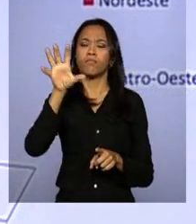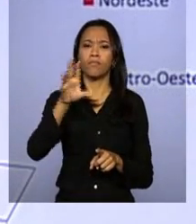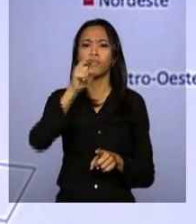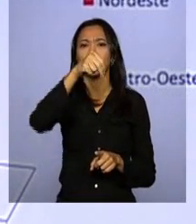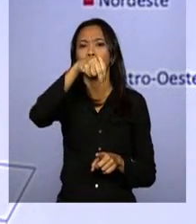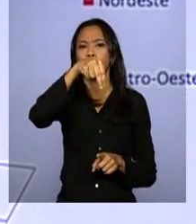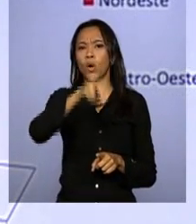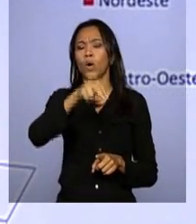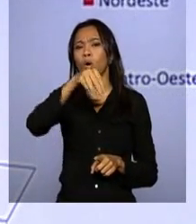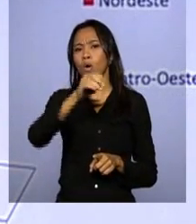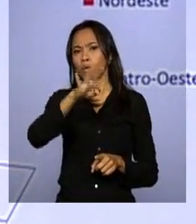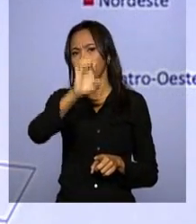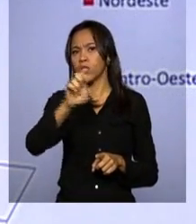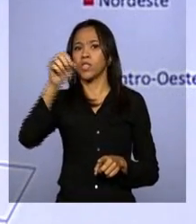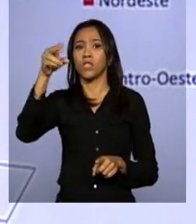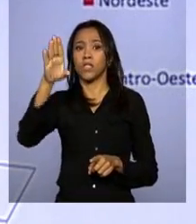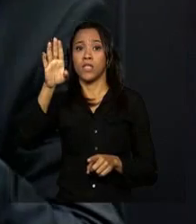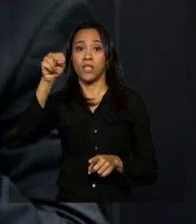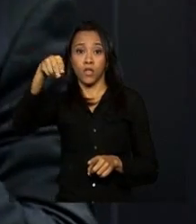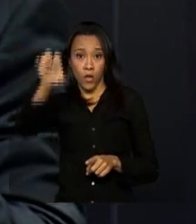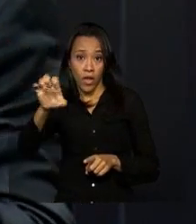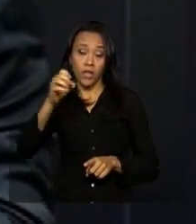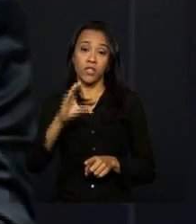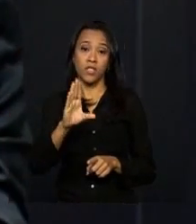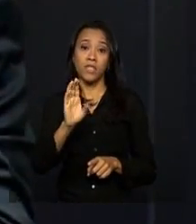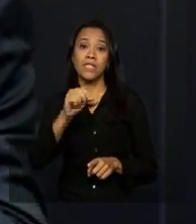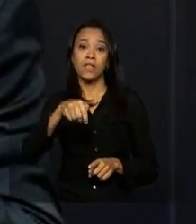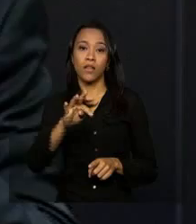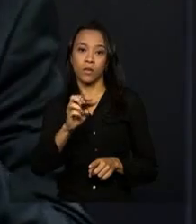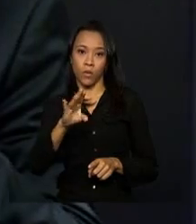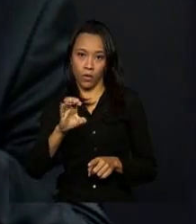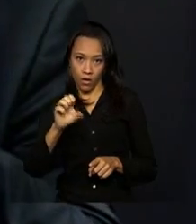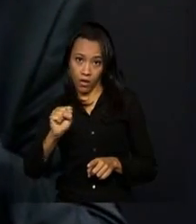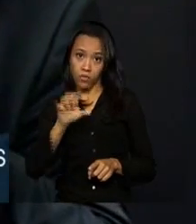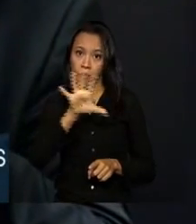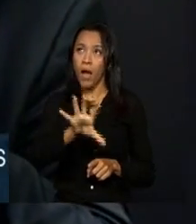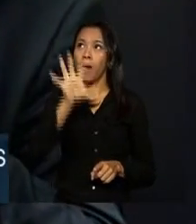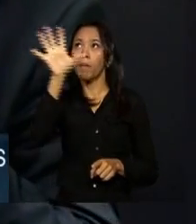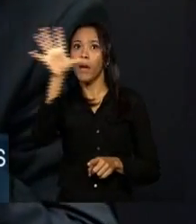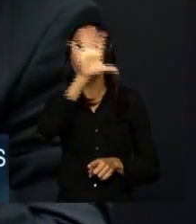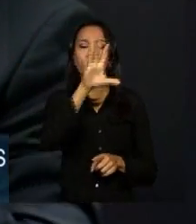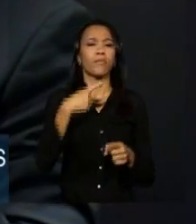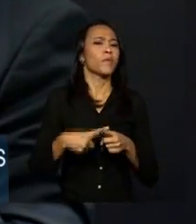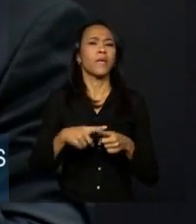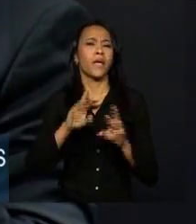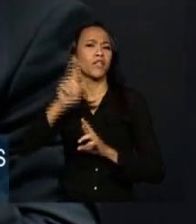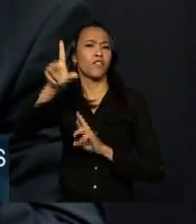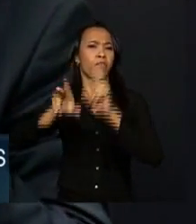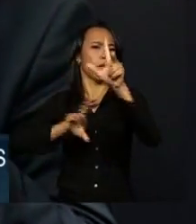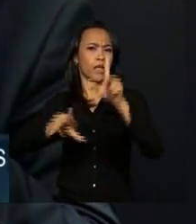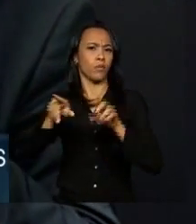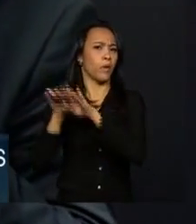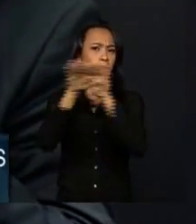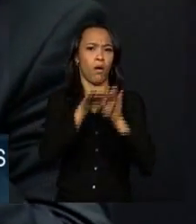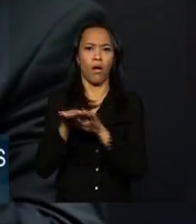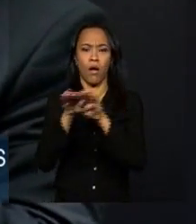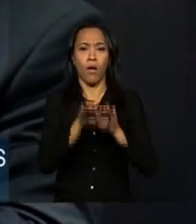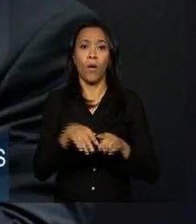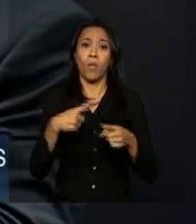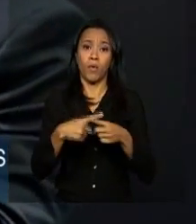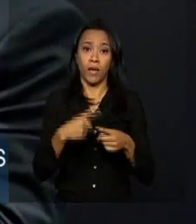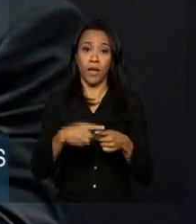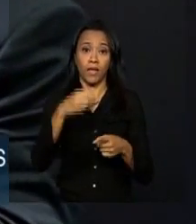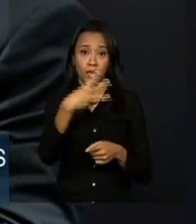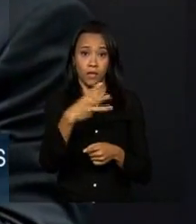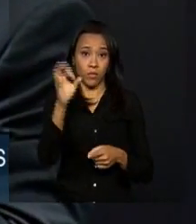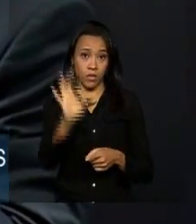eh centrooeste com Nordeste o Como já também já foi dito 3% do fundo constitucional é 3% do imposto